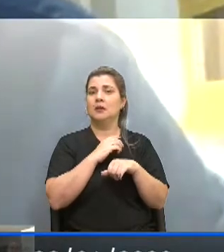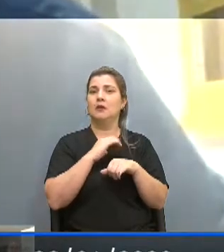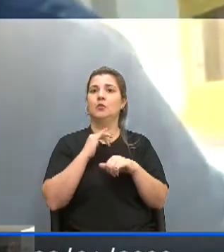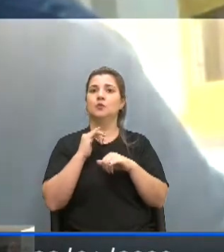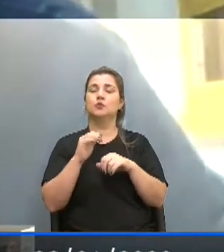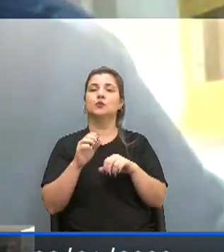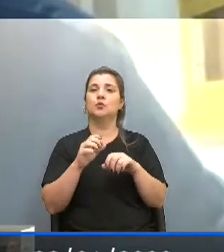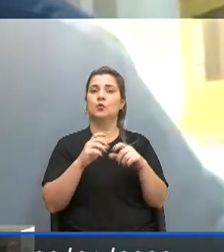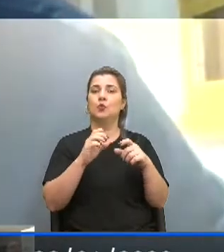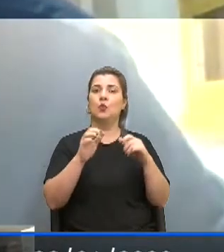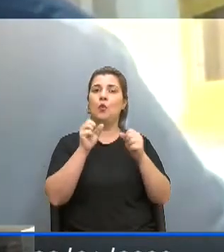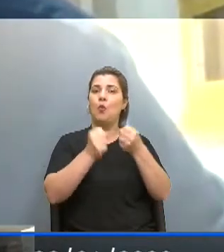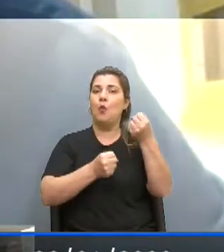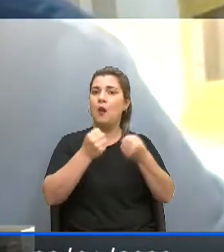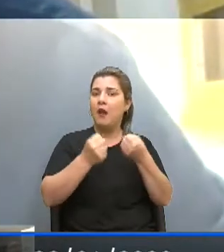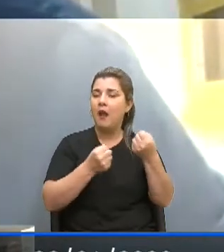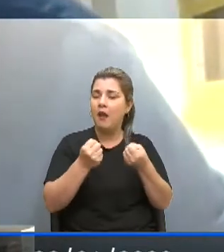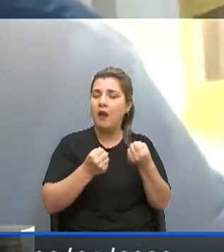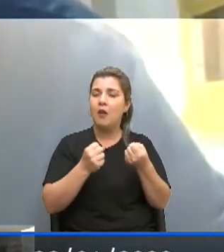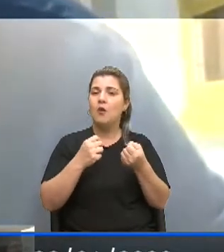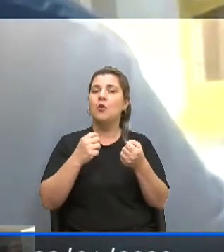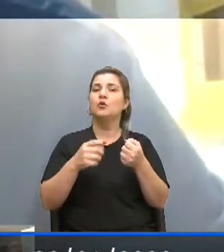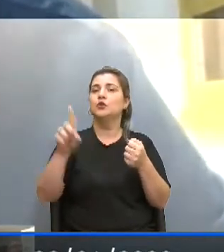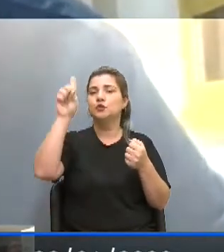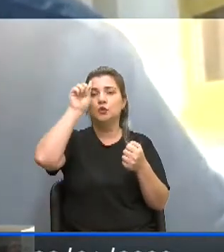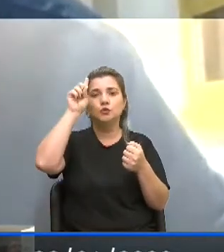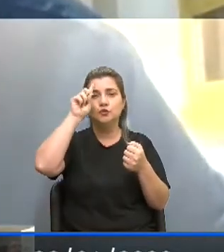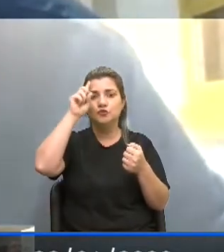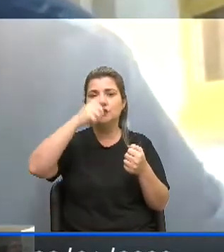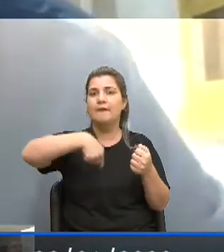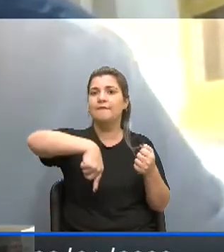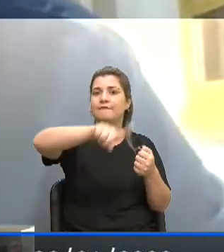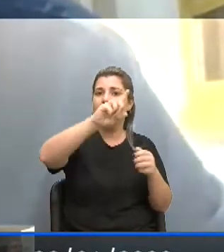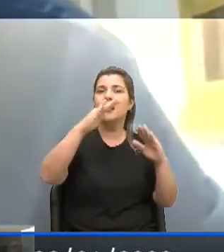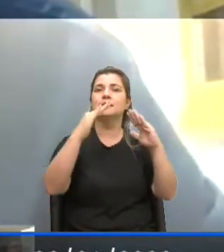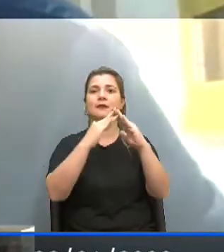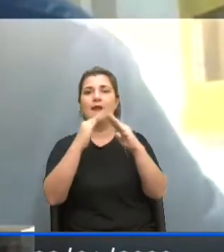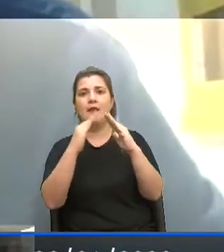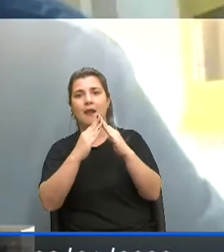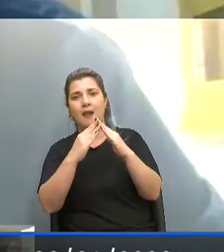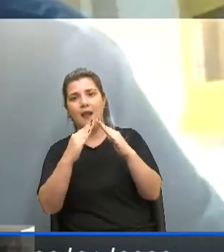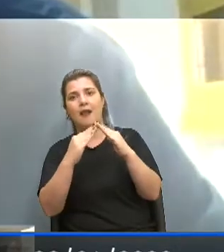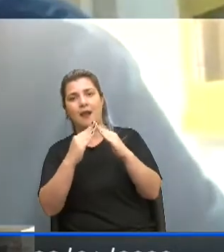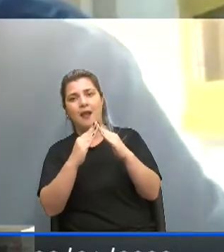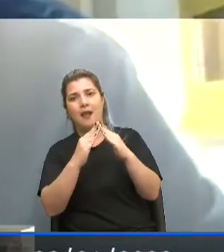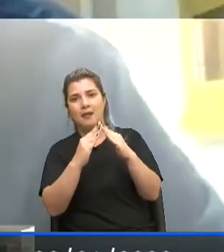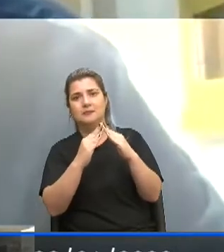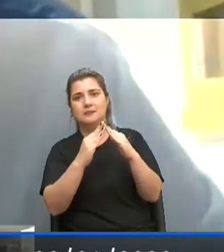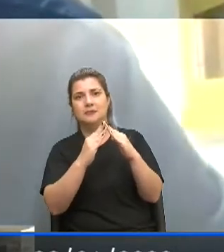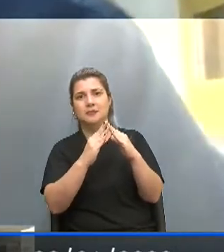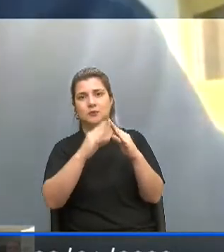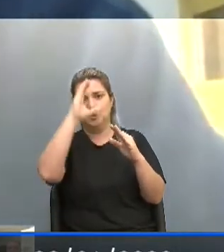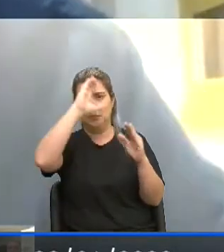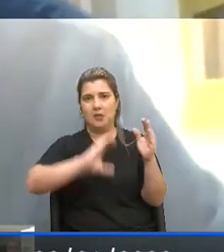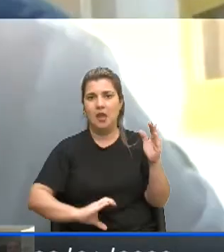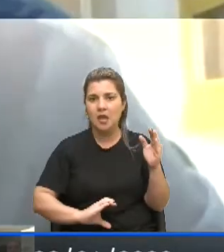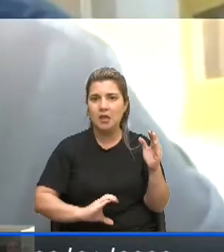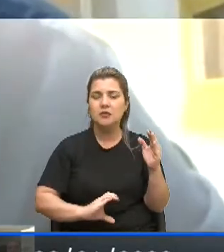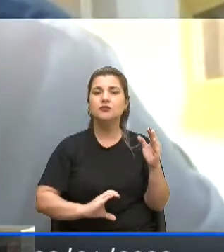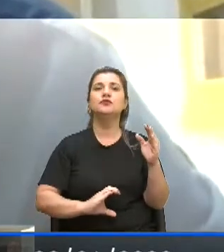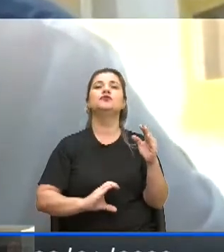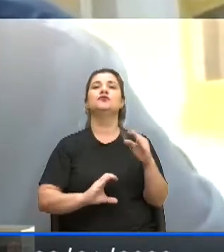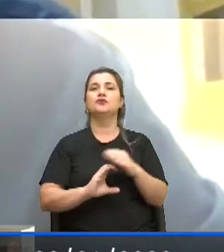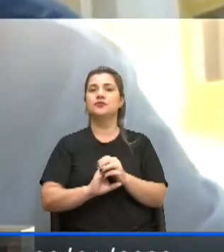os dias, um dia sim, um dia não, vão na casa do produtor. Tem um corpo técnico nosso que tem que estar trabalhando com o produtor em relação à qualidade